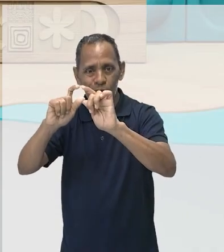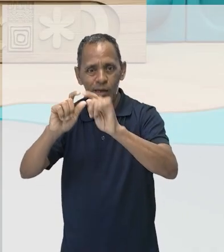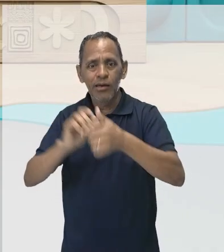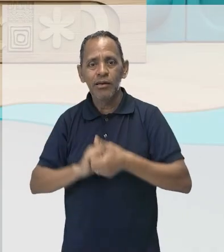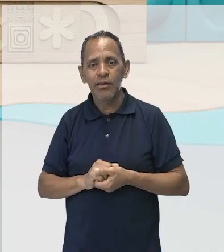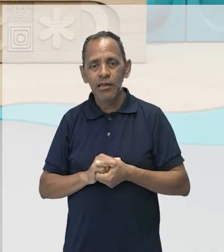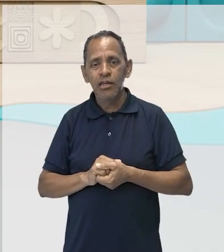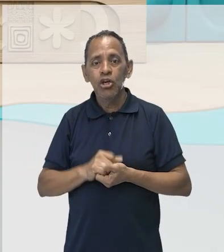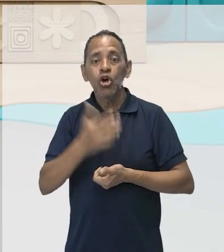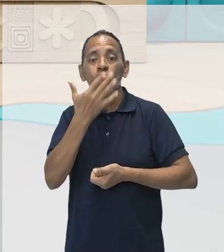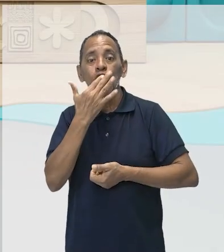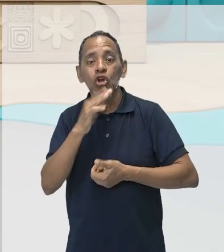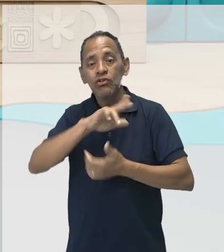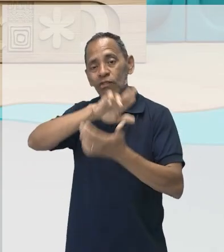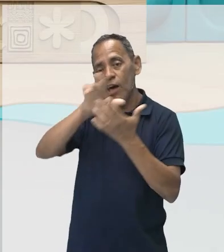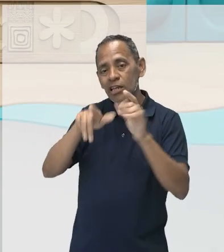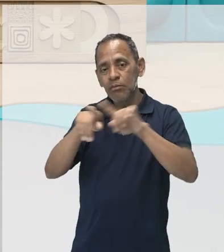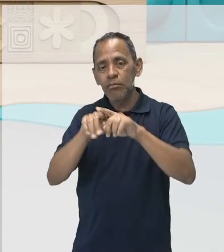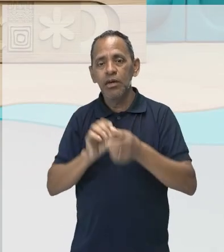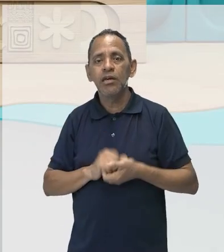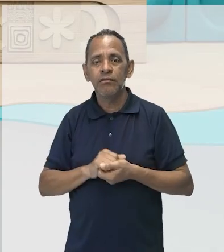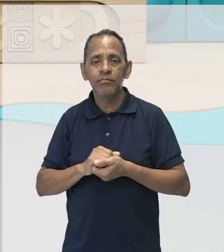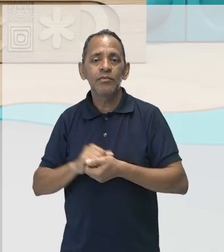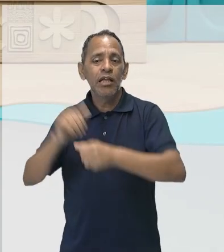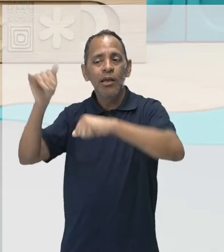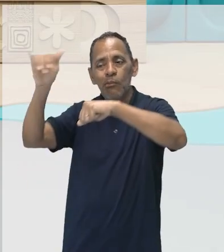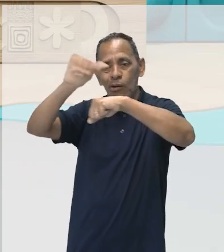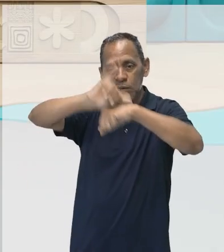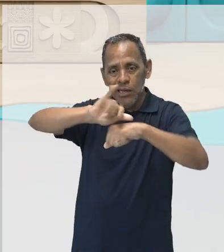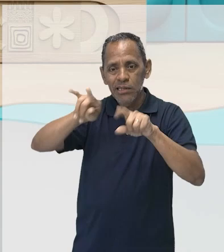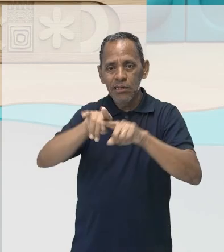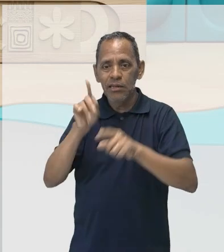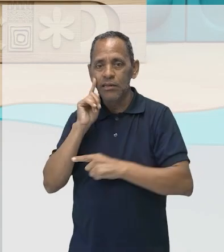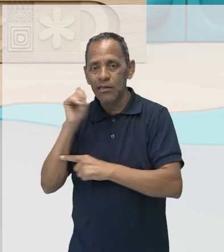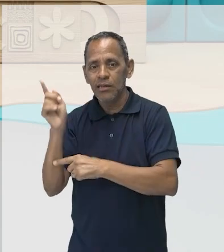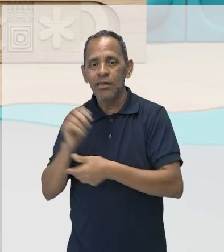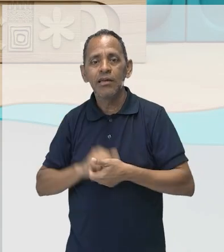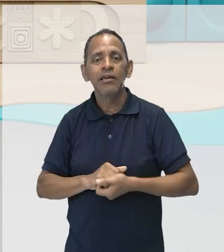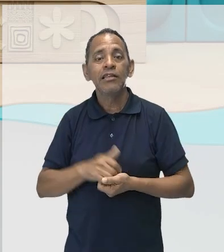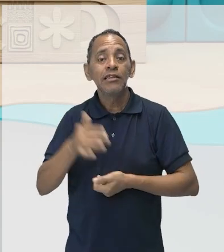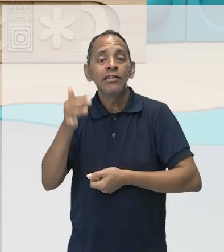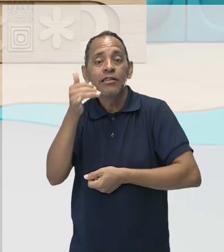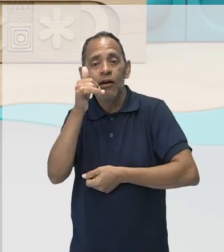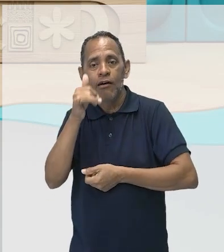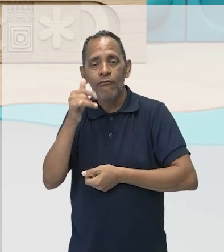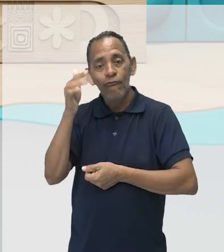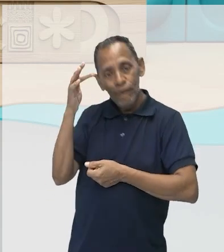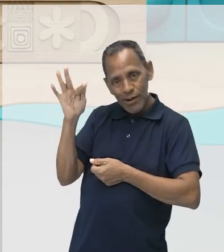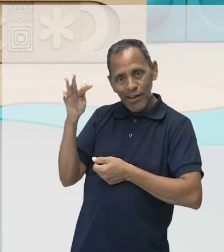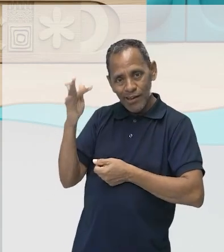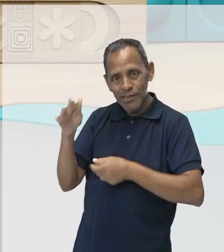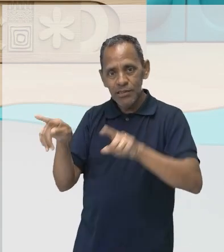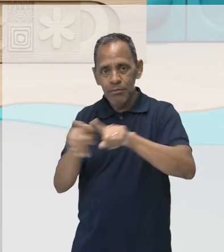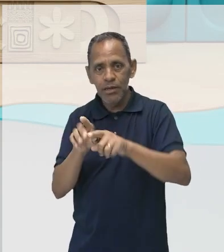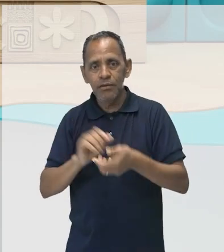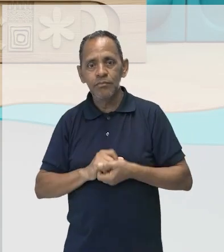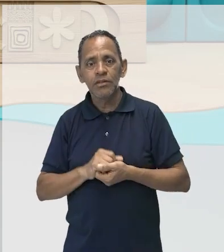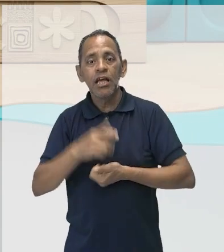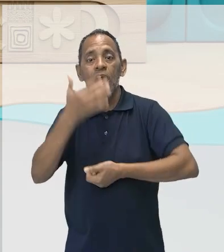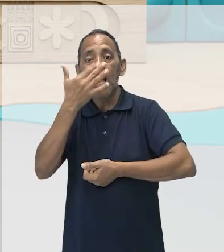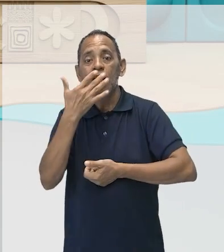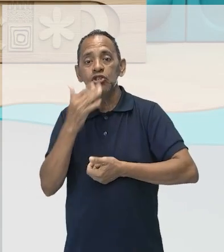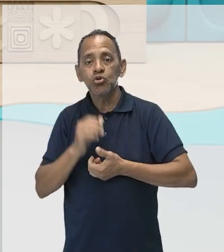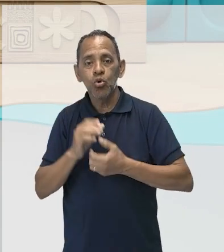vitrificados, coloridos. Foi importada da onde? Da Alsácia, né? Na França. As cores da